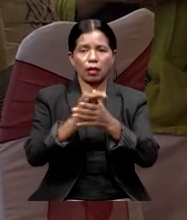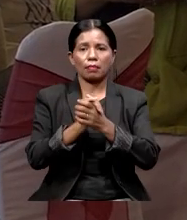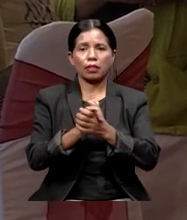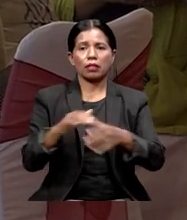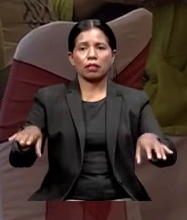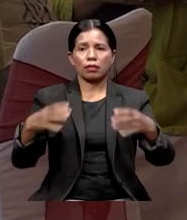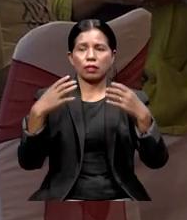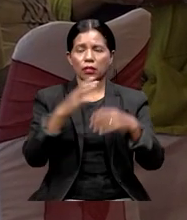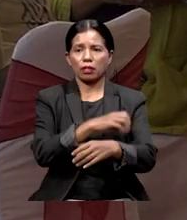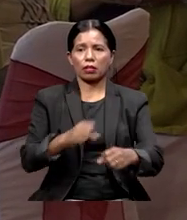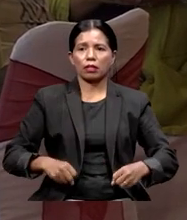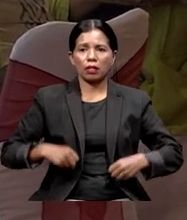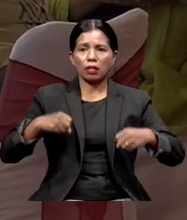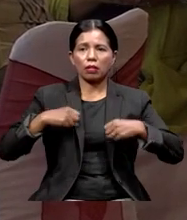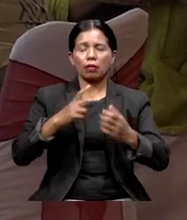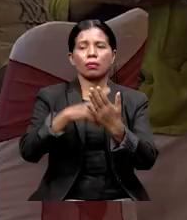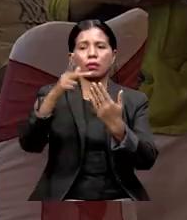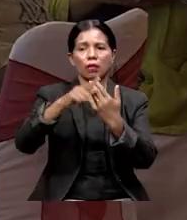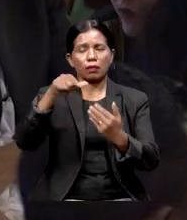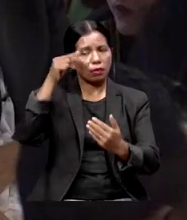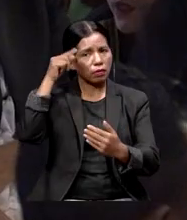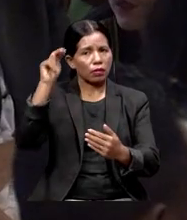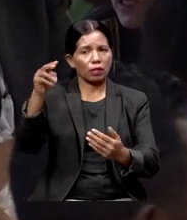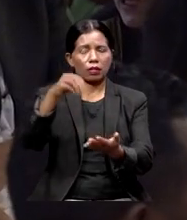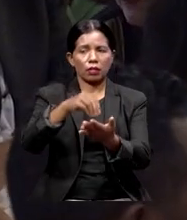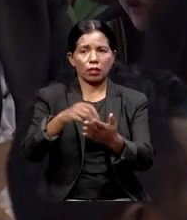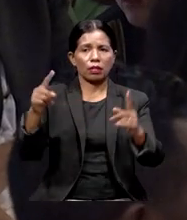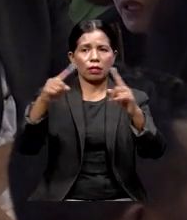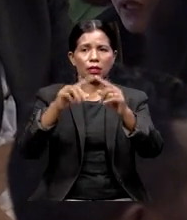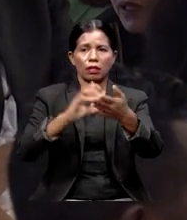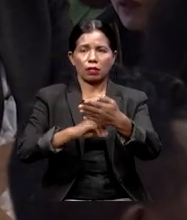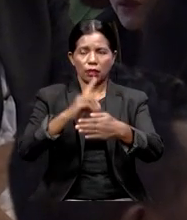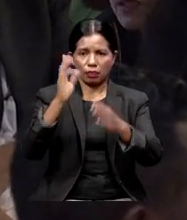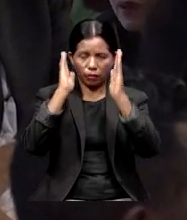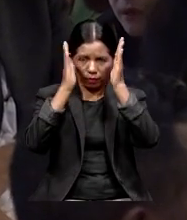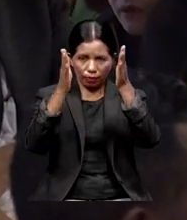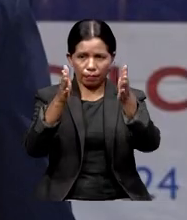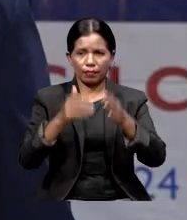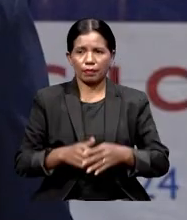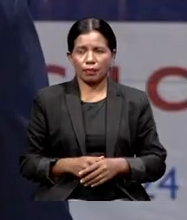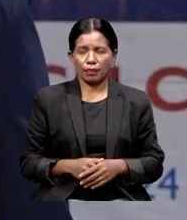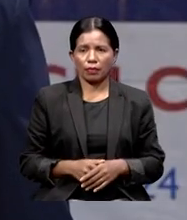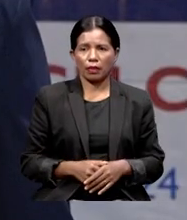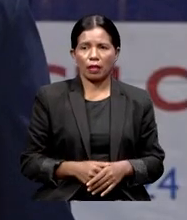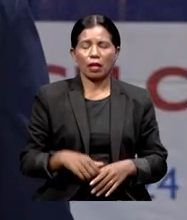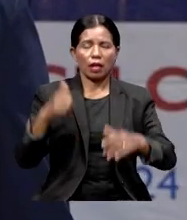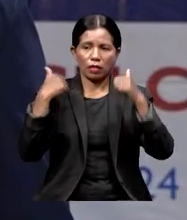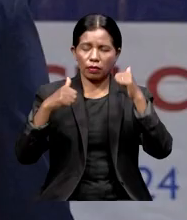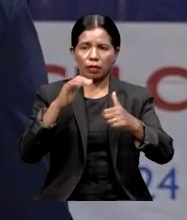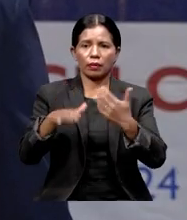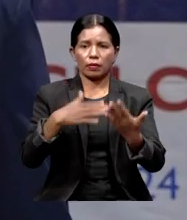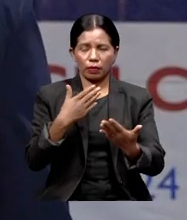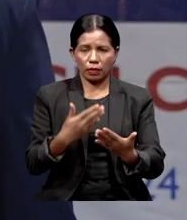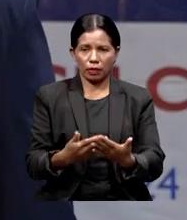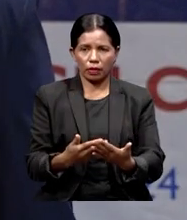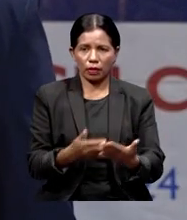de saúde ou programa governo NIEN, nebem aposta ona ba descentralização. Então, atividades irané,